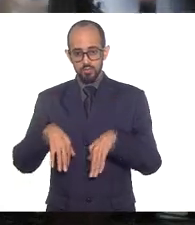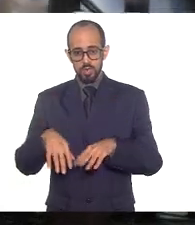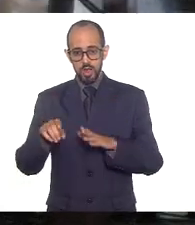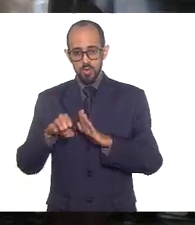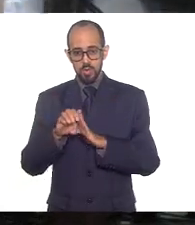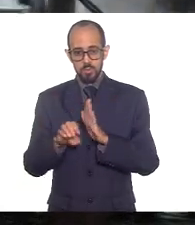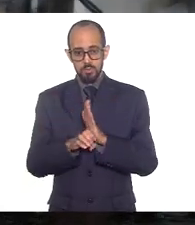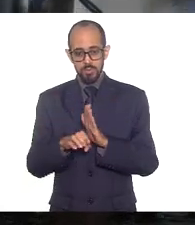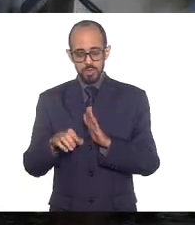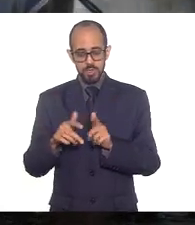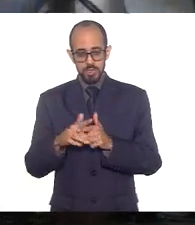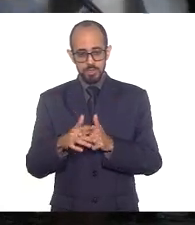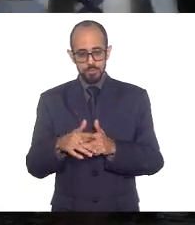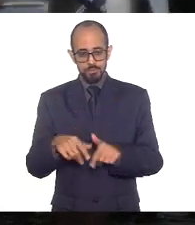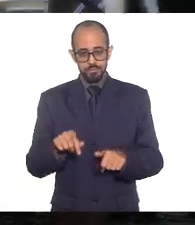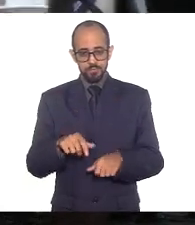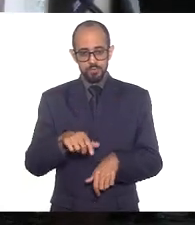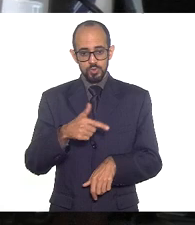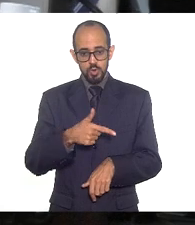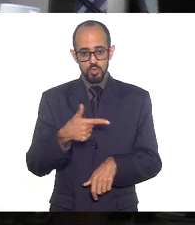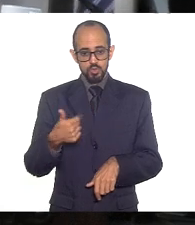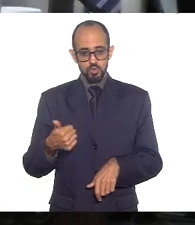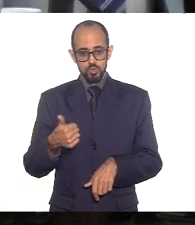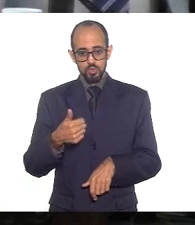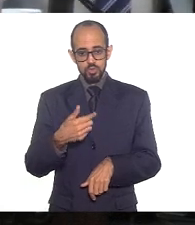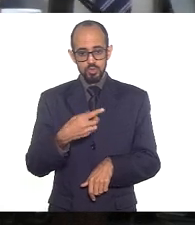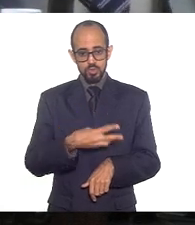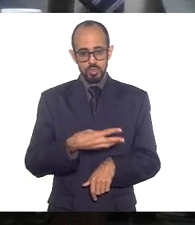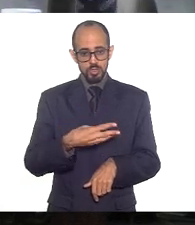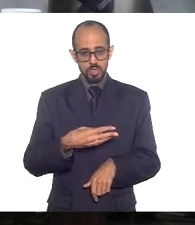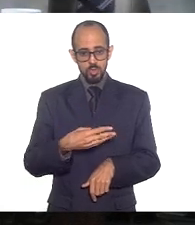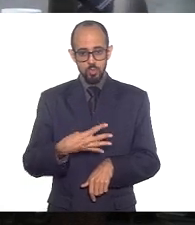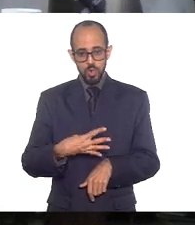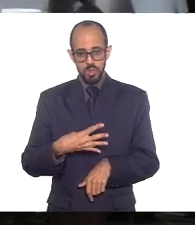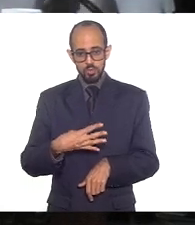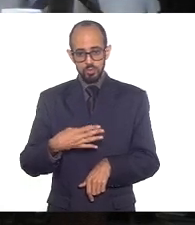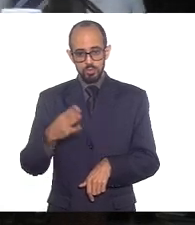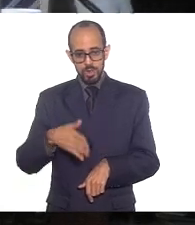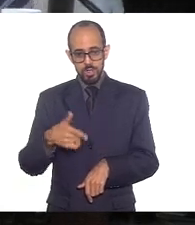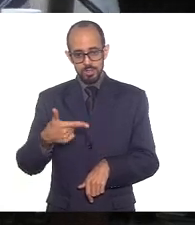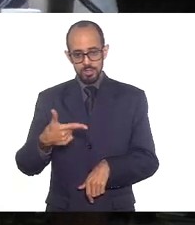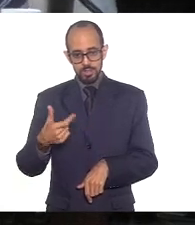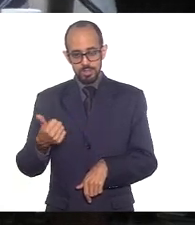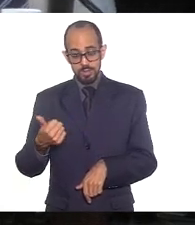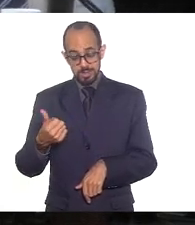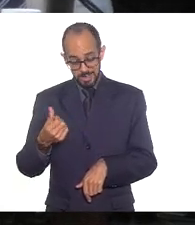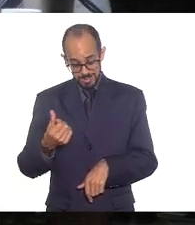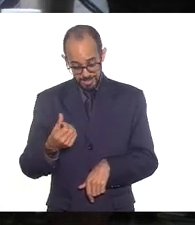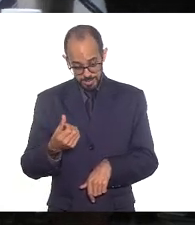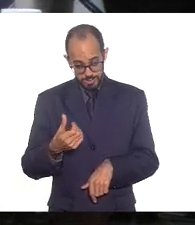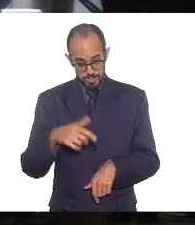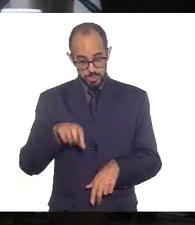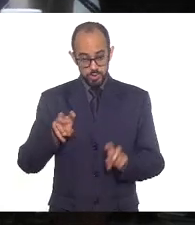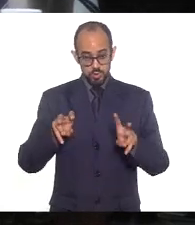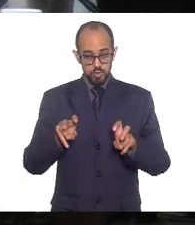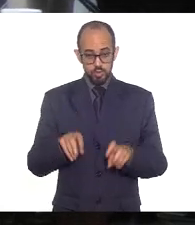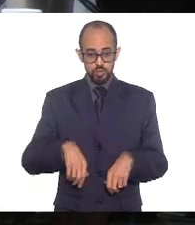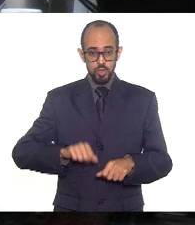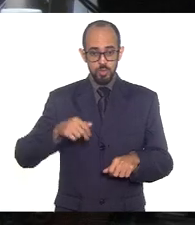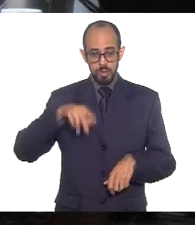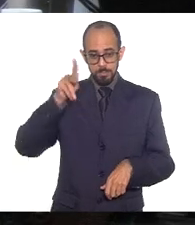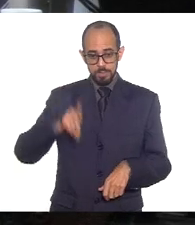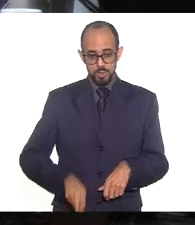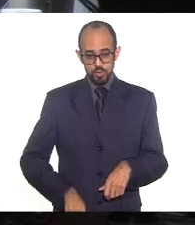projeto de lei 21 31 e 16 autoridade da tia Ju que podem sobre a exclusividade e pessoal do